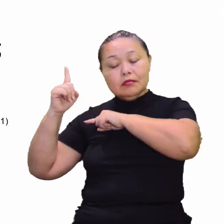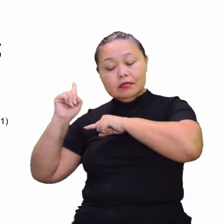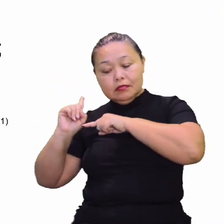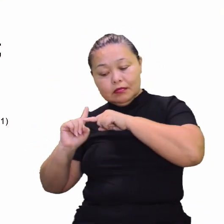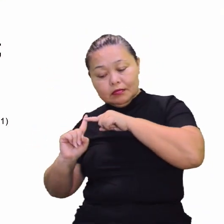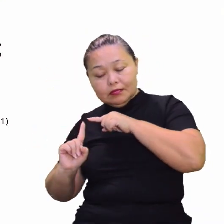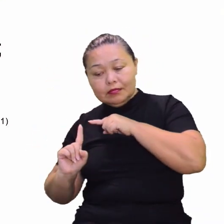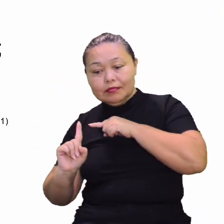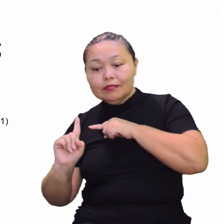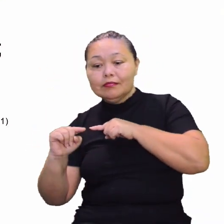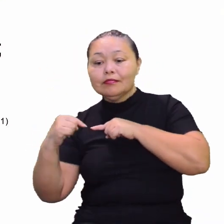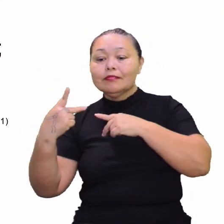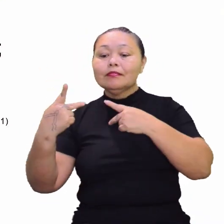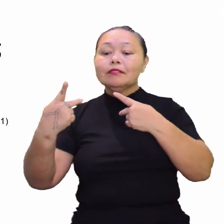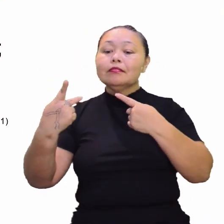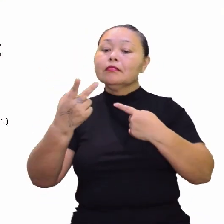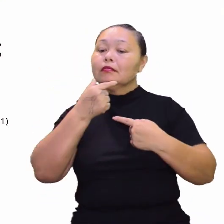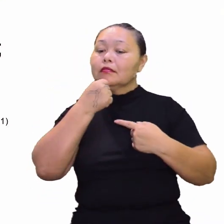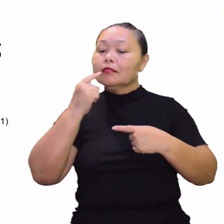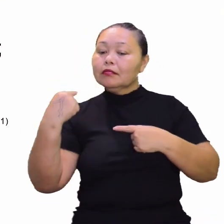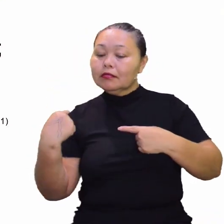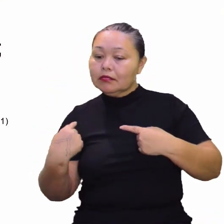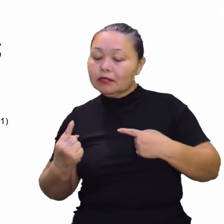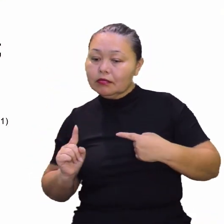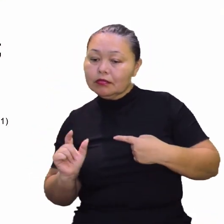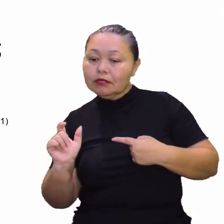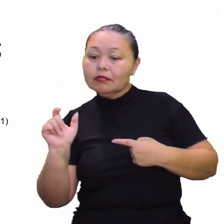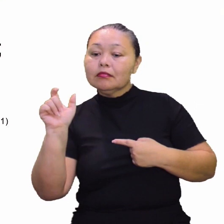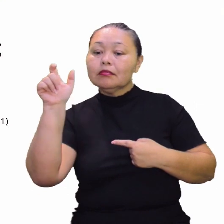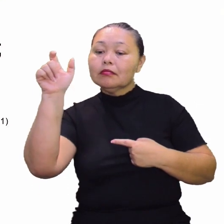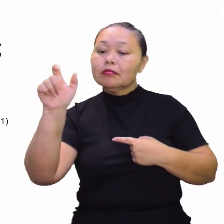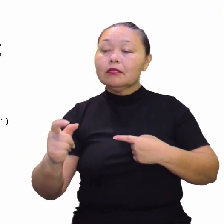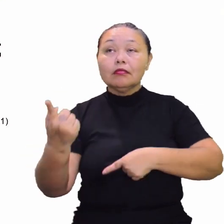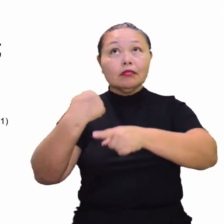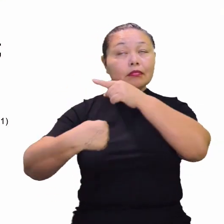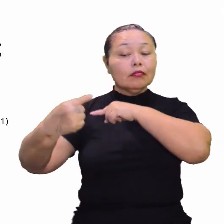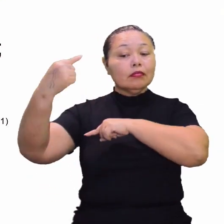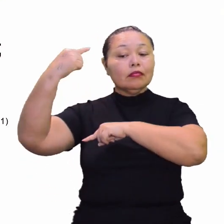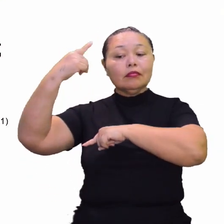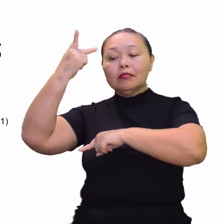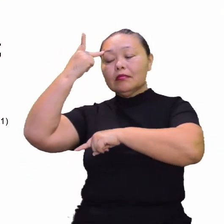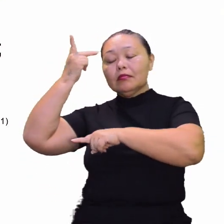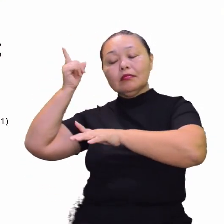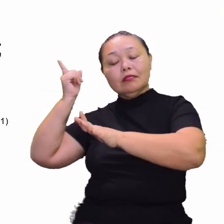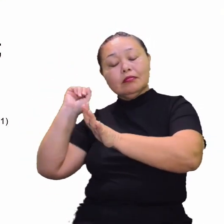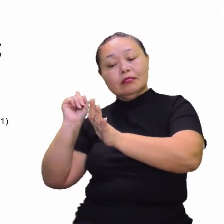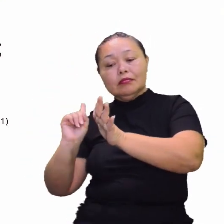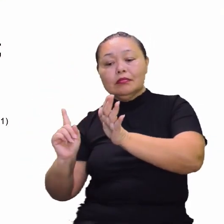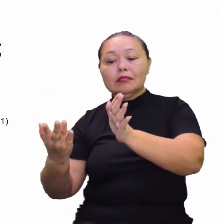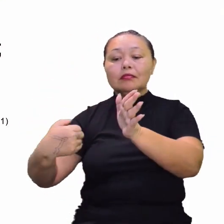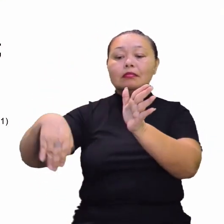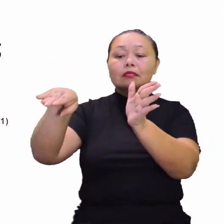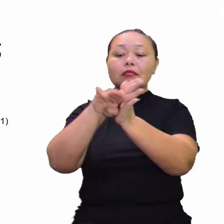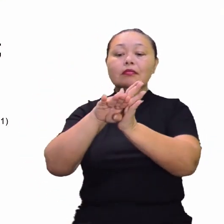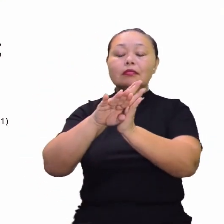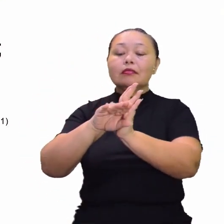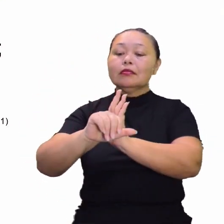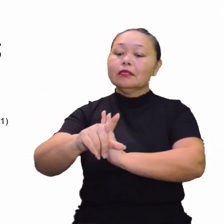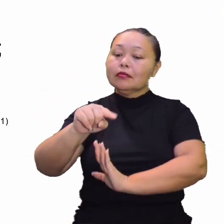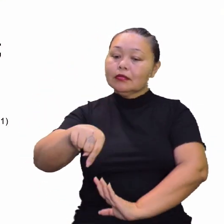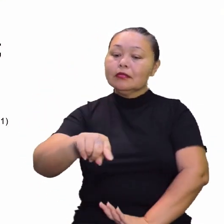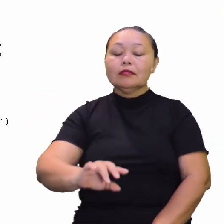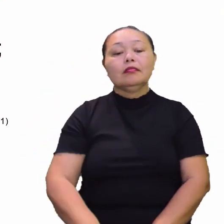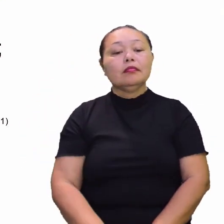Amazônia. Exatamente. É isso que vem desde o início, quando os bandeirantes por aqui chegaram. Exato. É